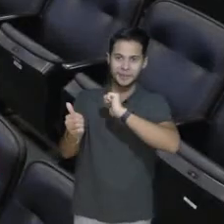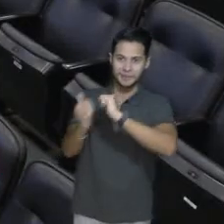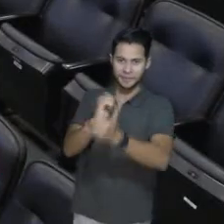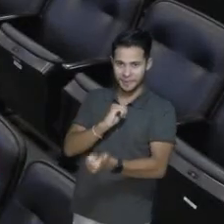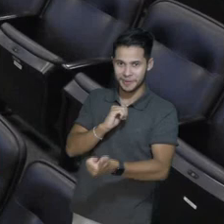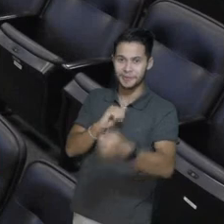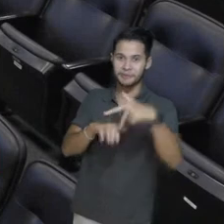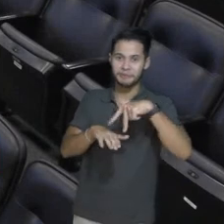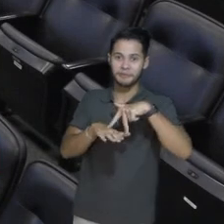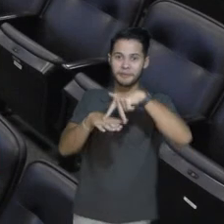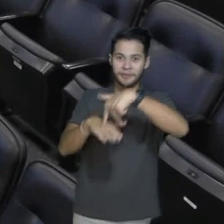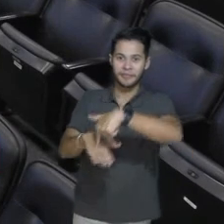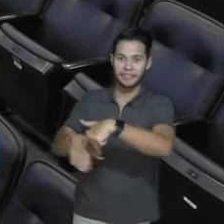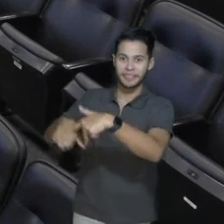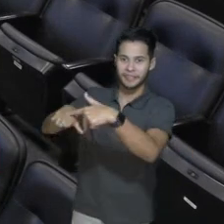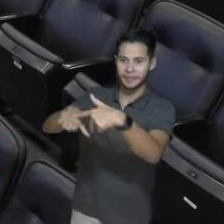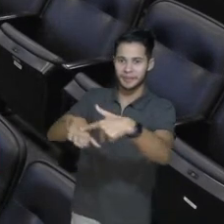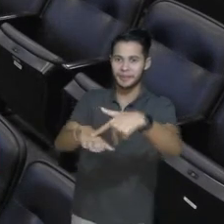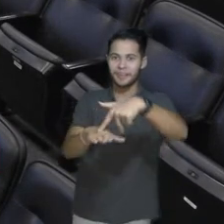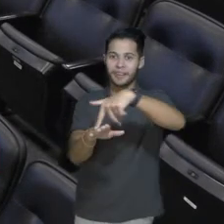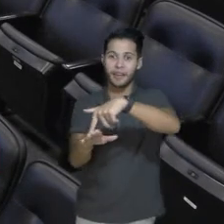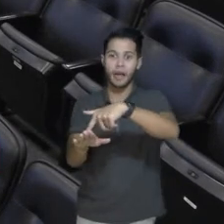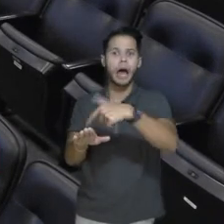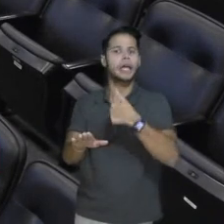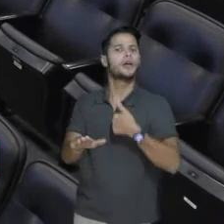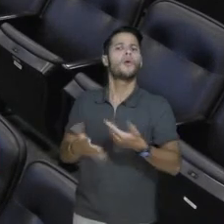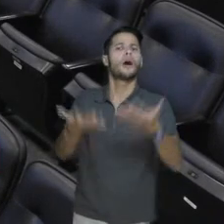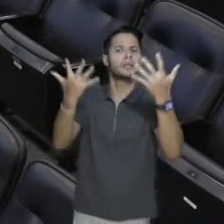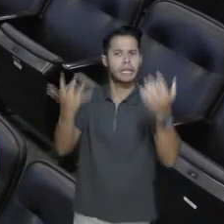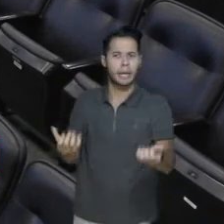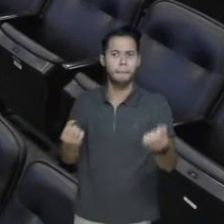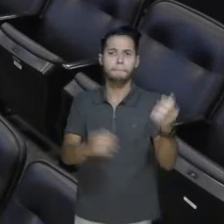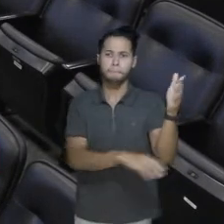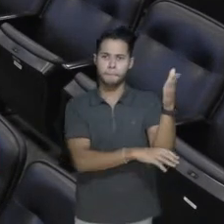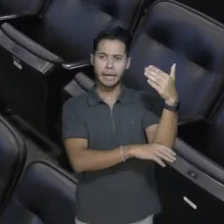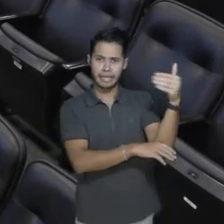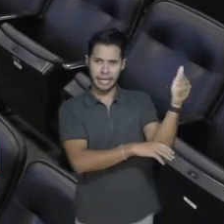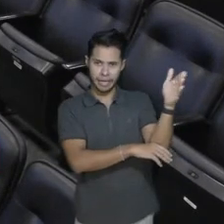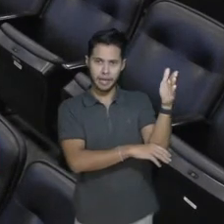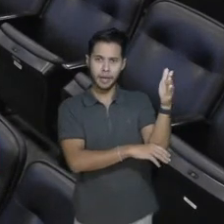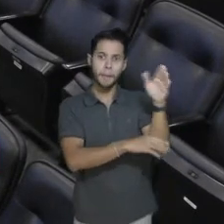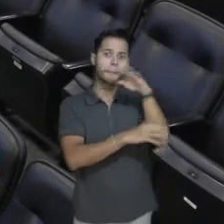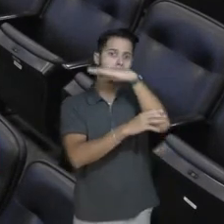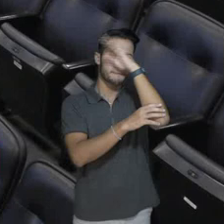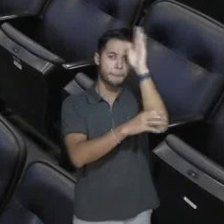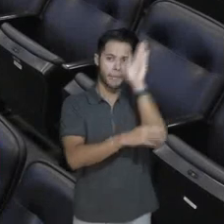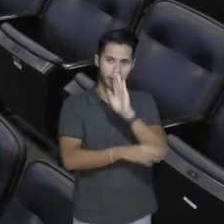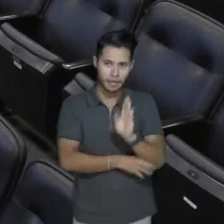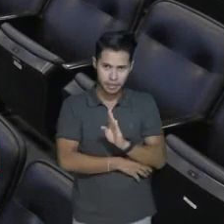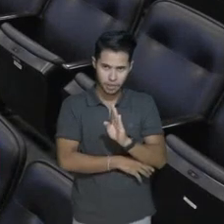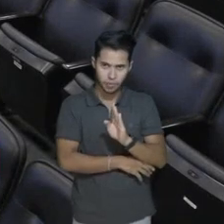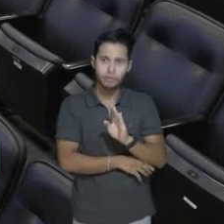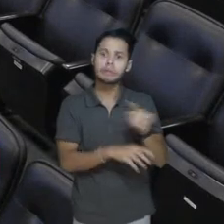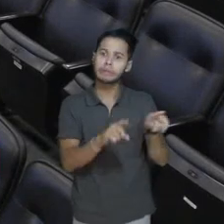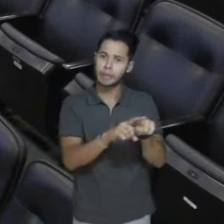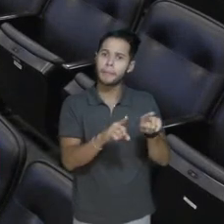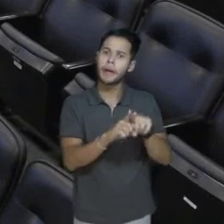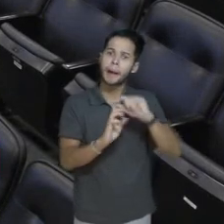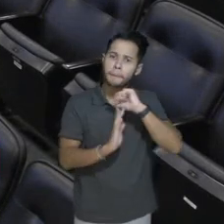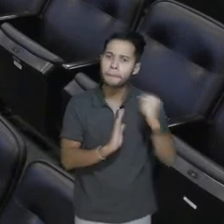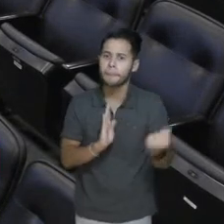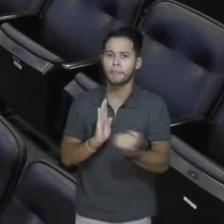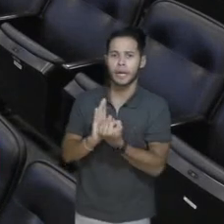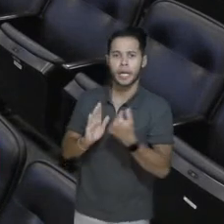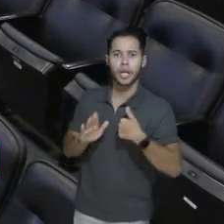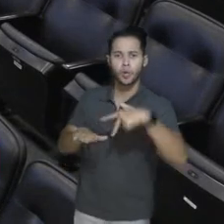profissional eu comecei a carregar a bandeira como você falou não só do Brasil mas a bandeira de que o Surfista ele pode ser uma